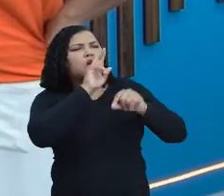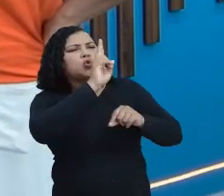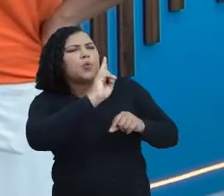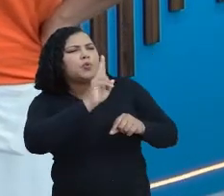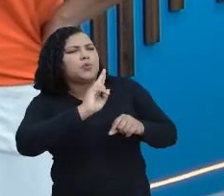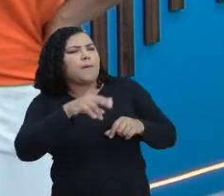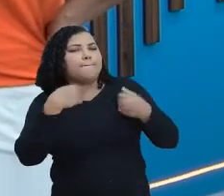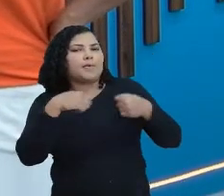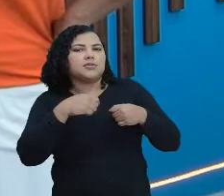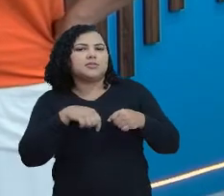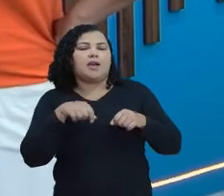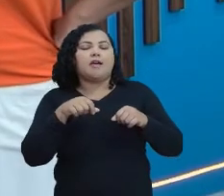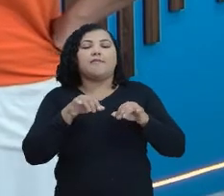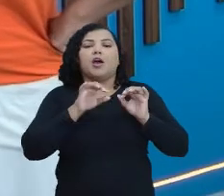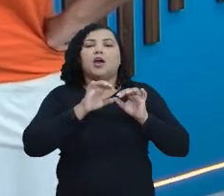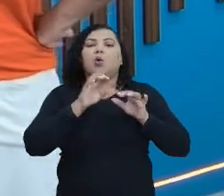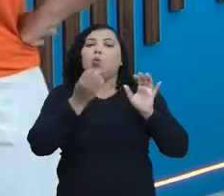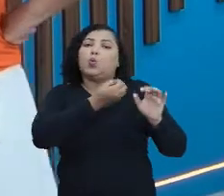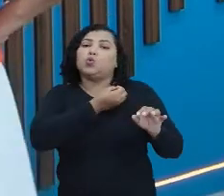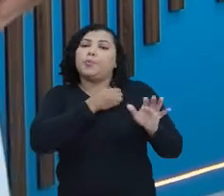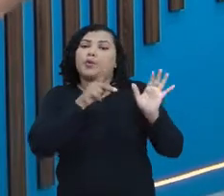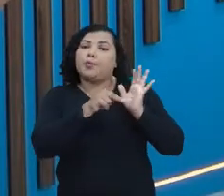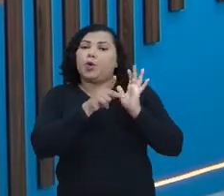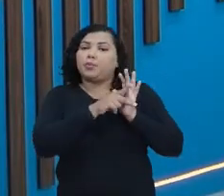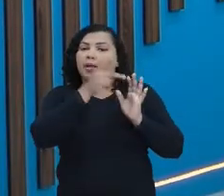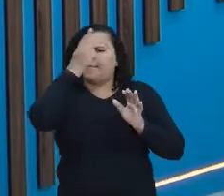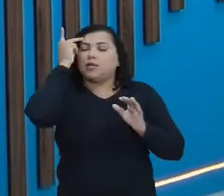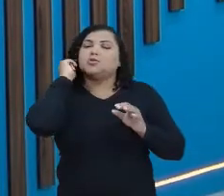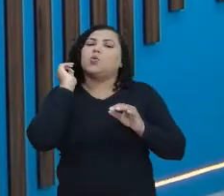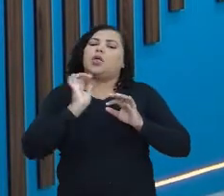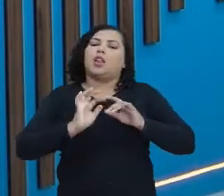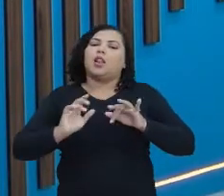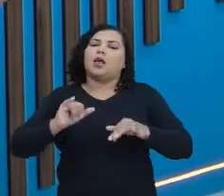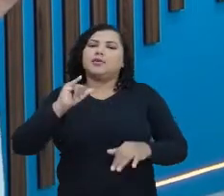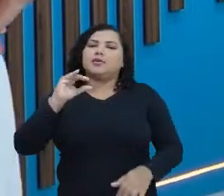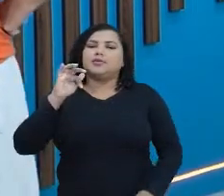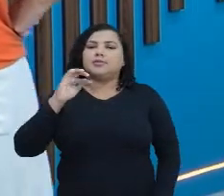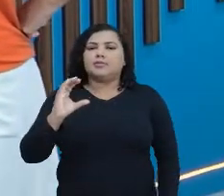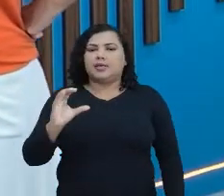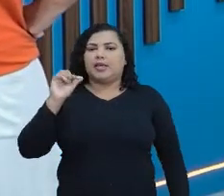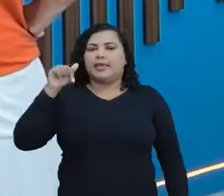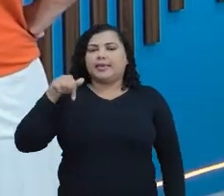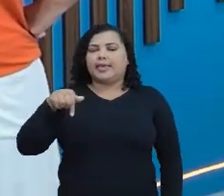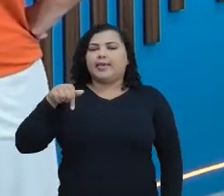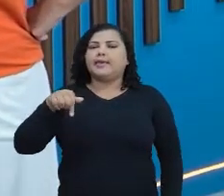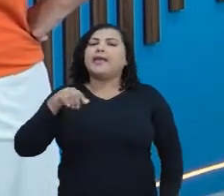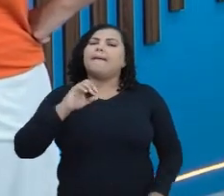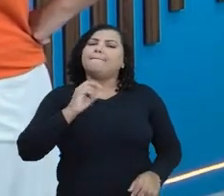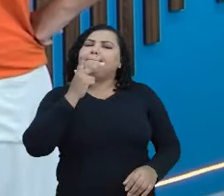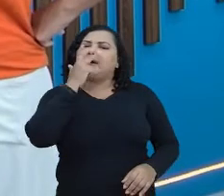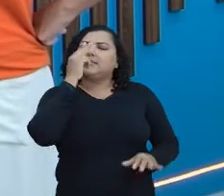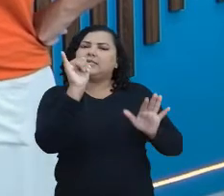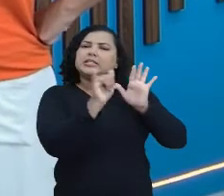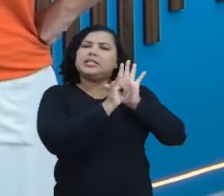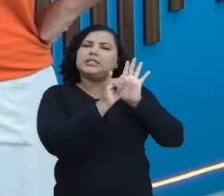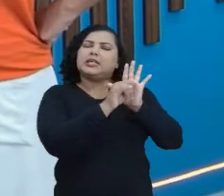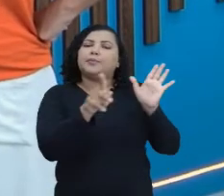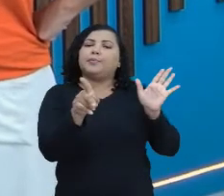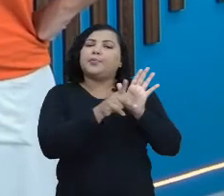necessário digitar o número do ICQ. Então, esse número do ICQ funcionava como uma identidade virtual.